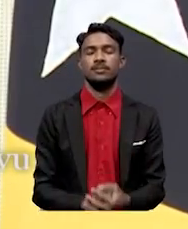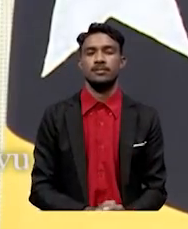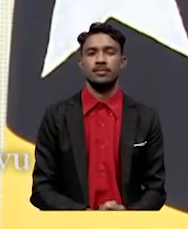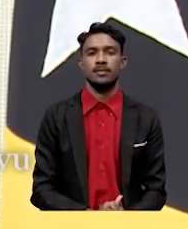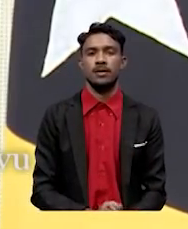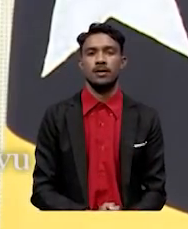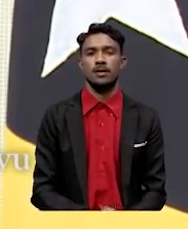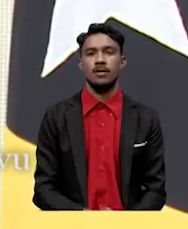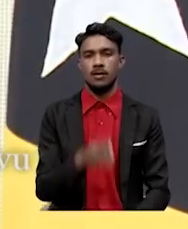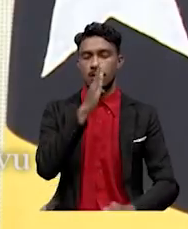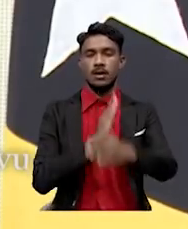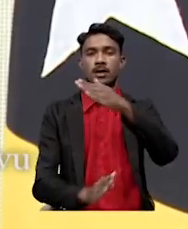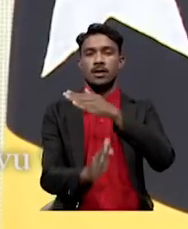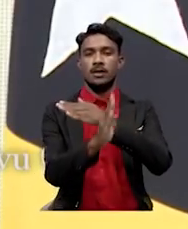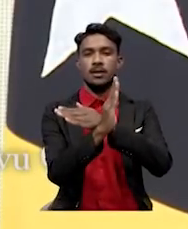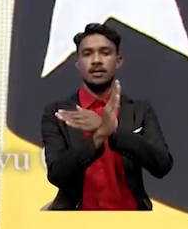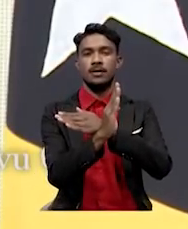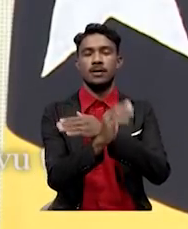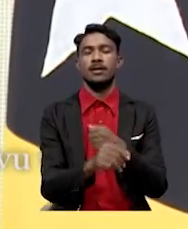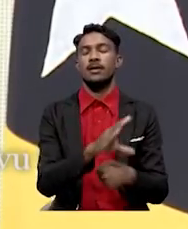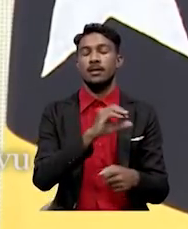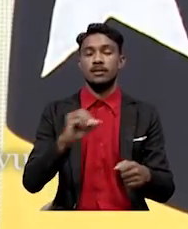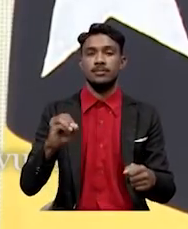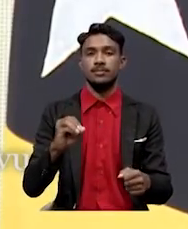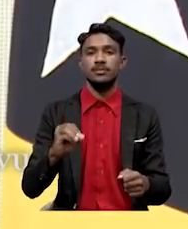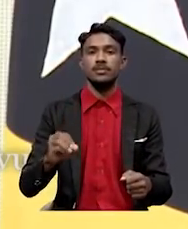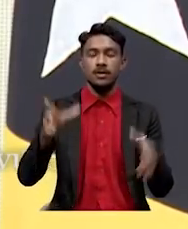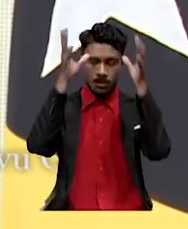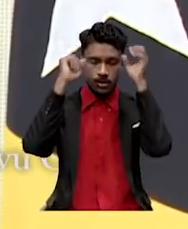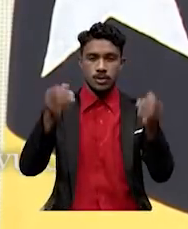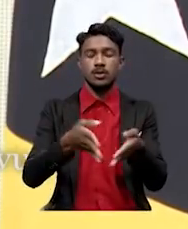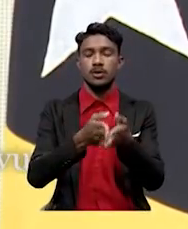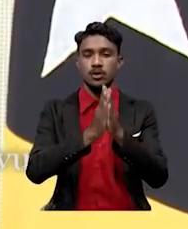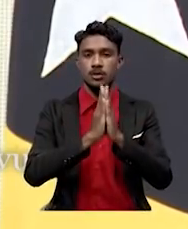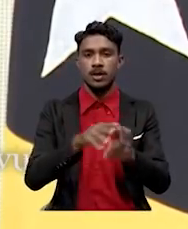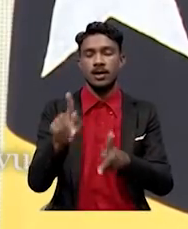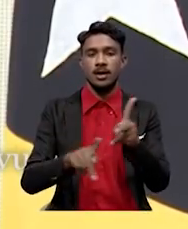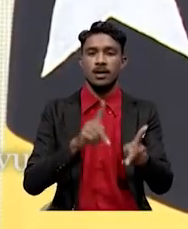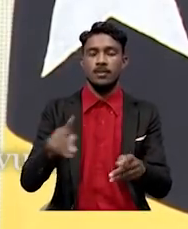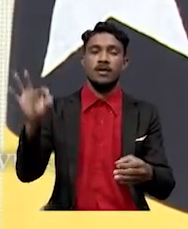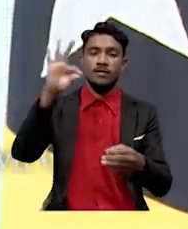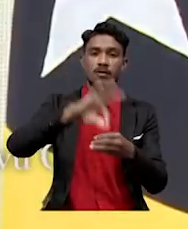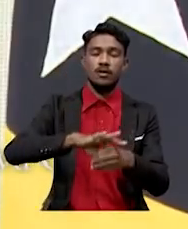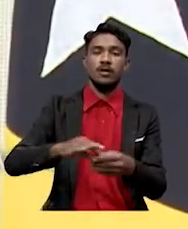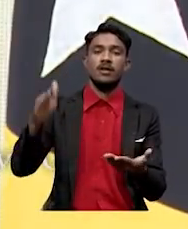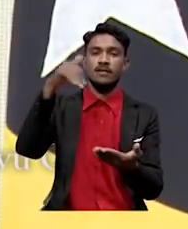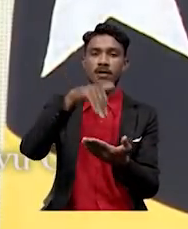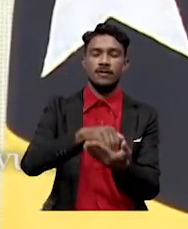O haraikan, Presidente Russo va povo, a tu vota fila fali e a eleição